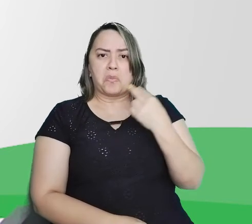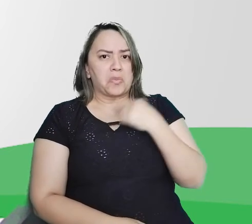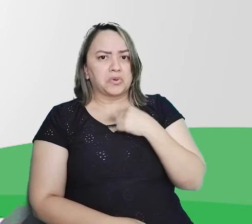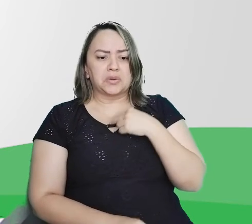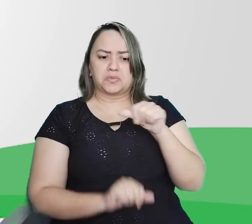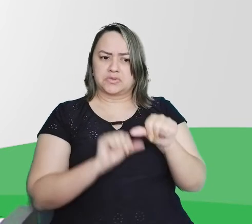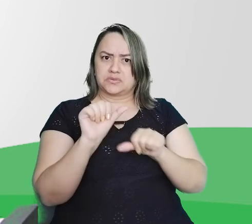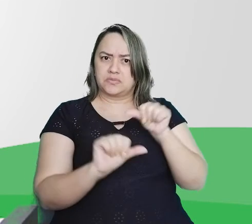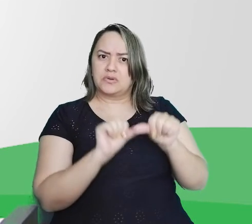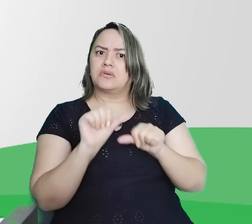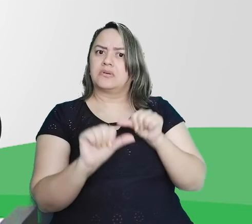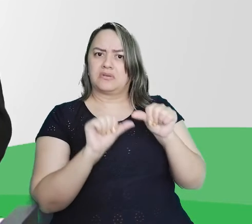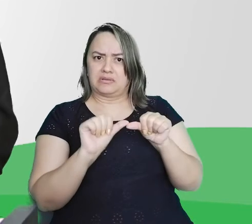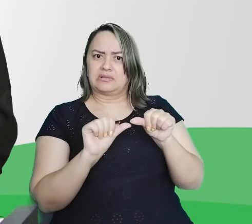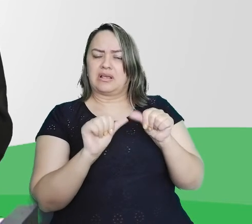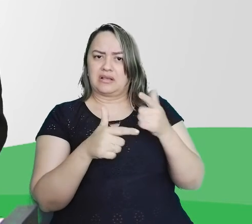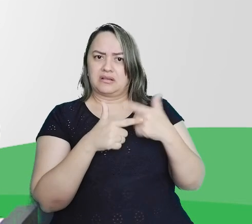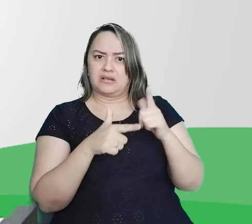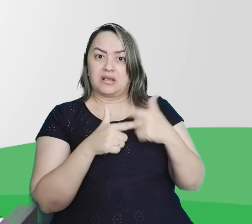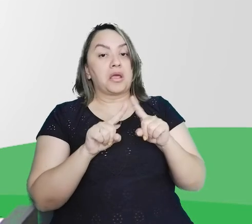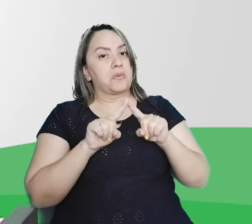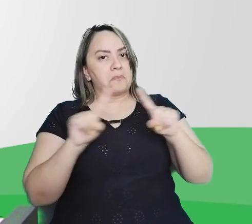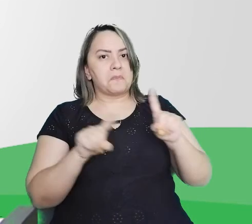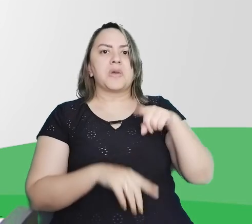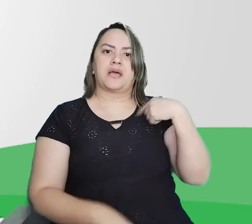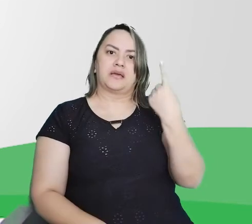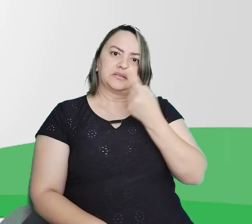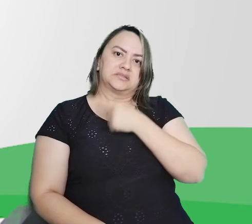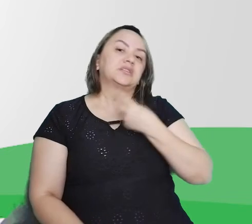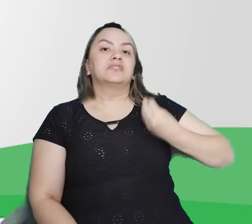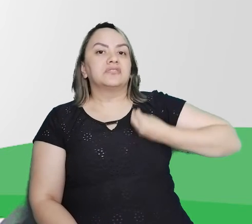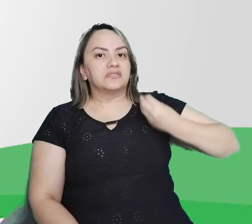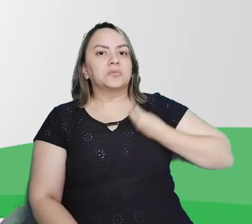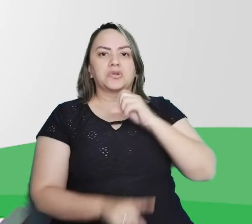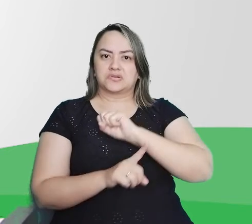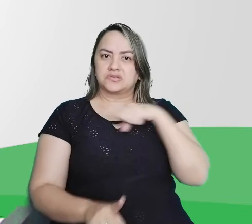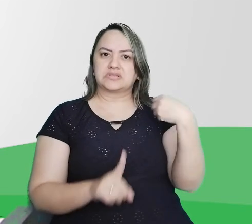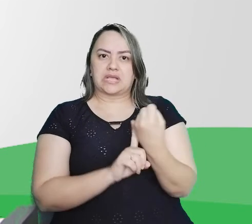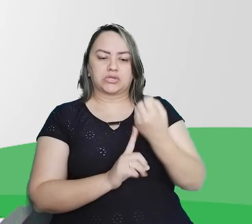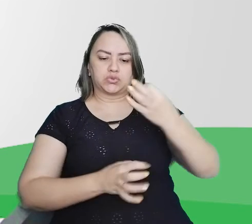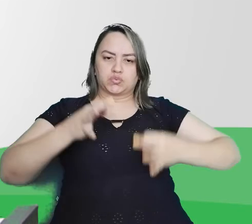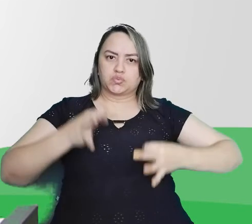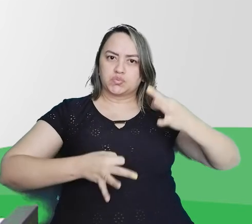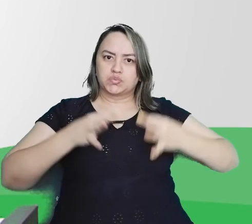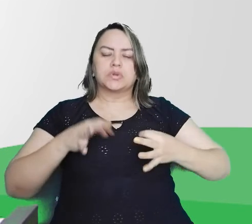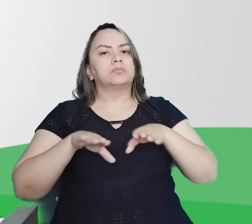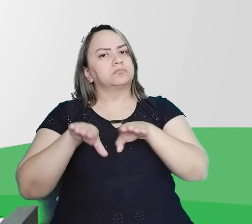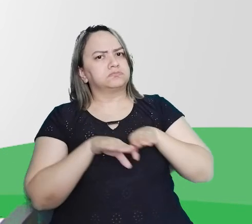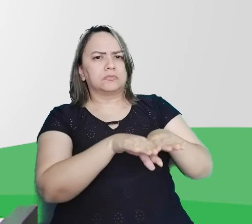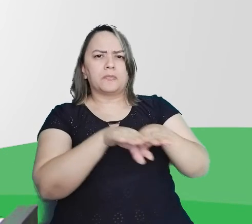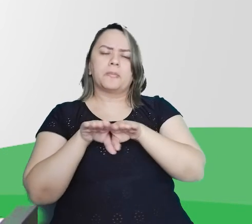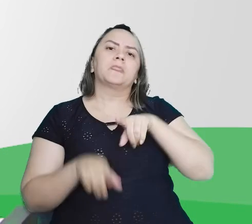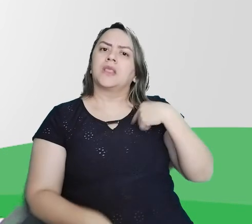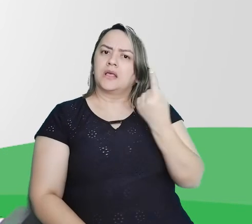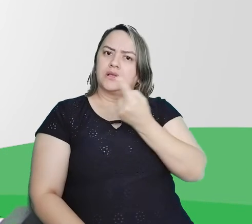seres pensantes e engajados por uma sociedade mais justa e igualitária, não teríamos condições de